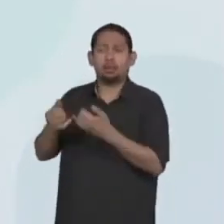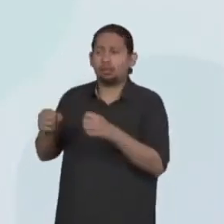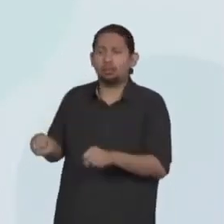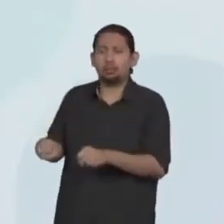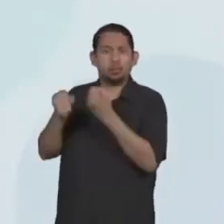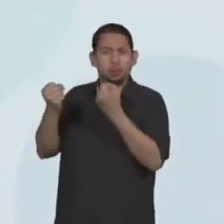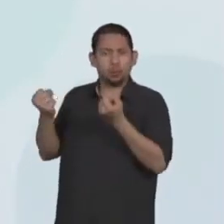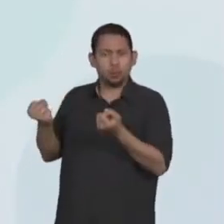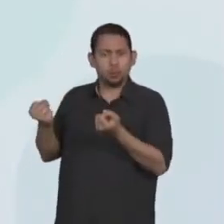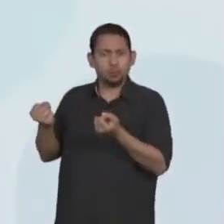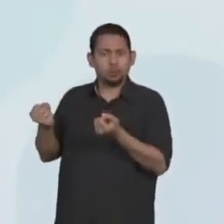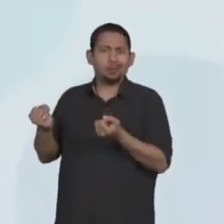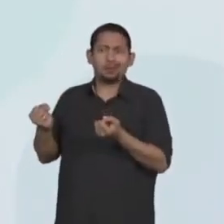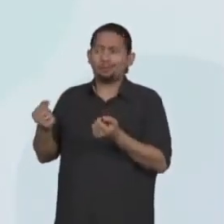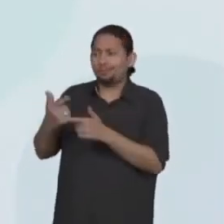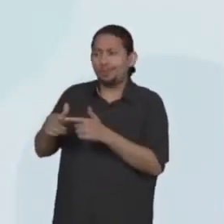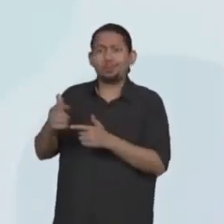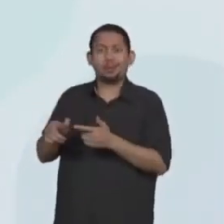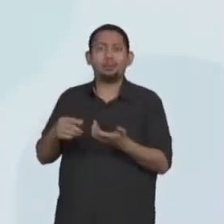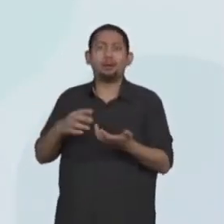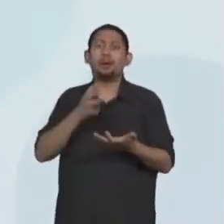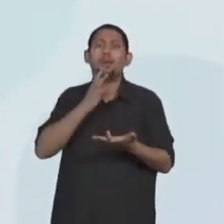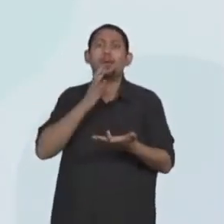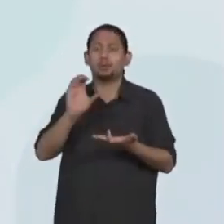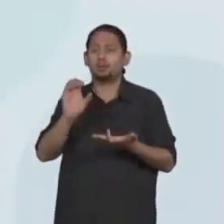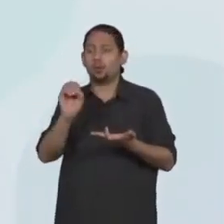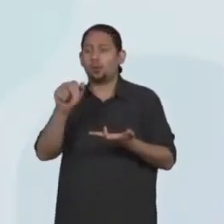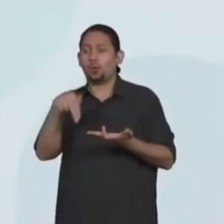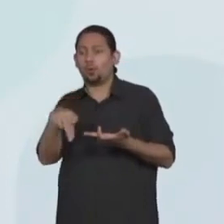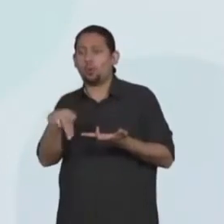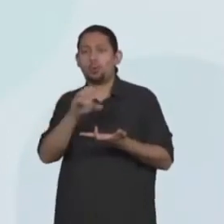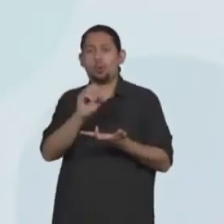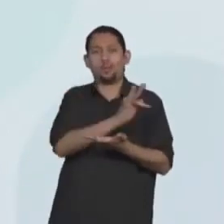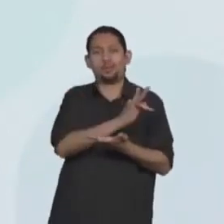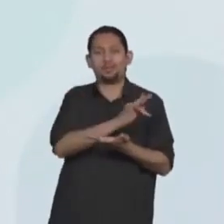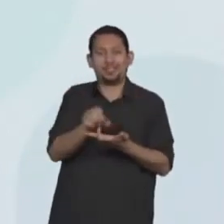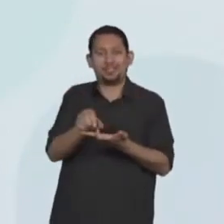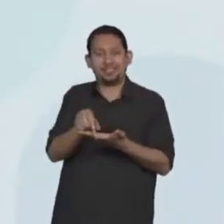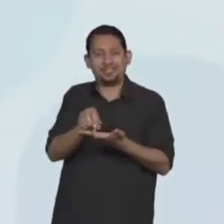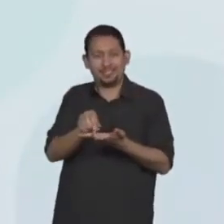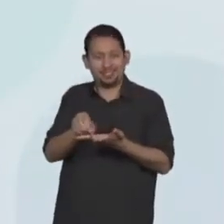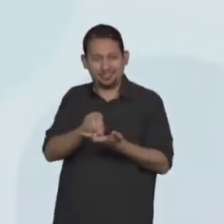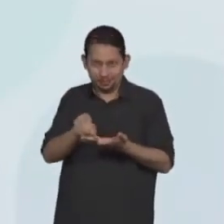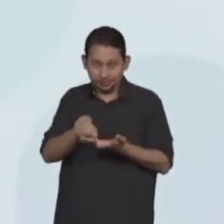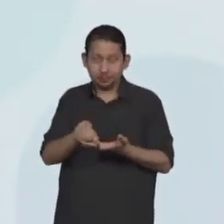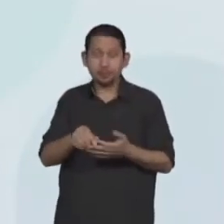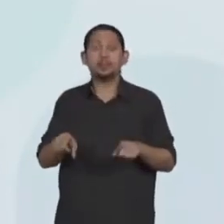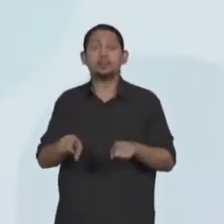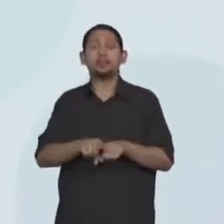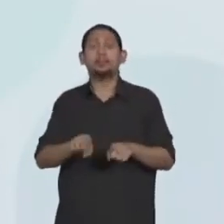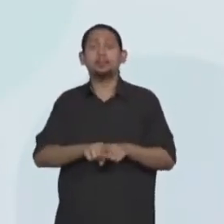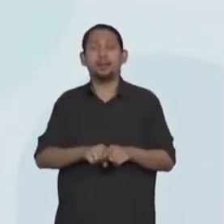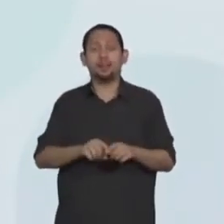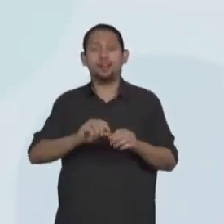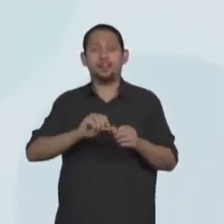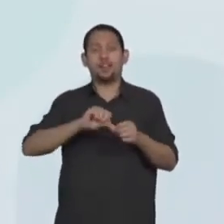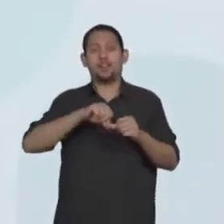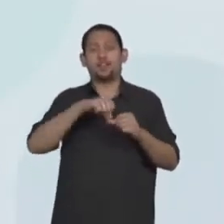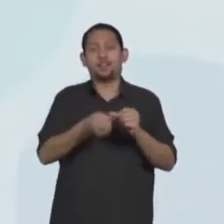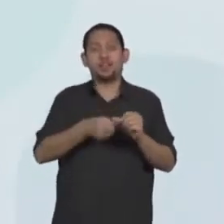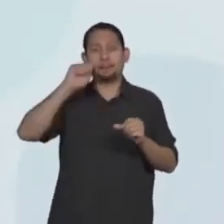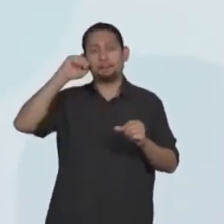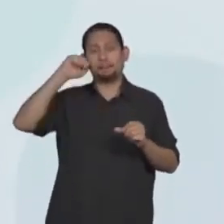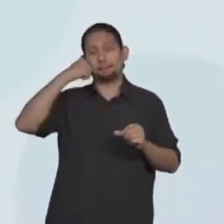que era de pilha, que tinha aquela chave on-off, e uma fita isolante. Então, primeiramente, a